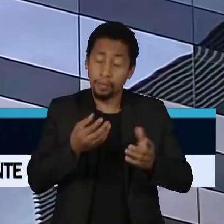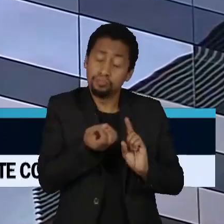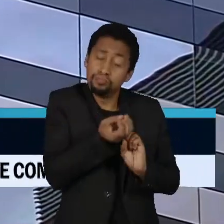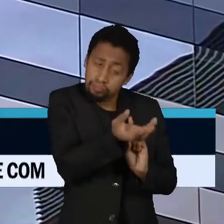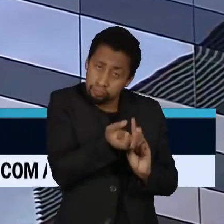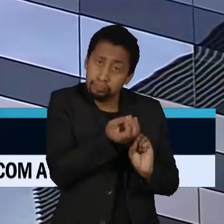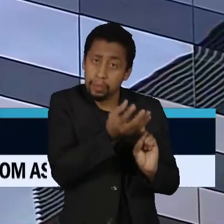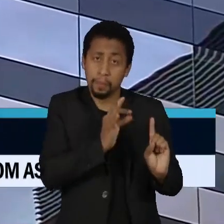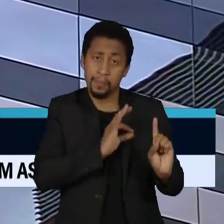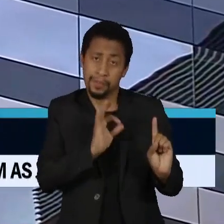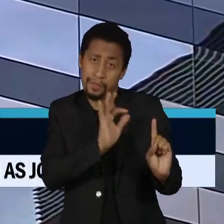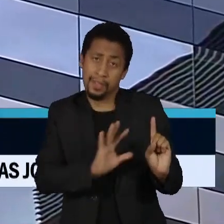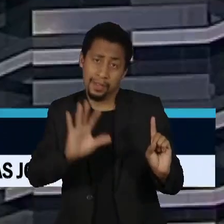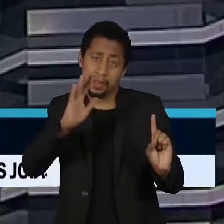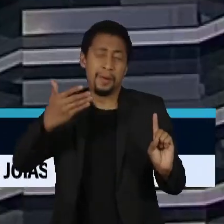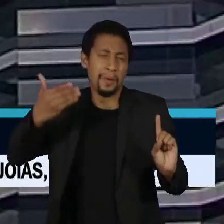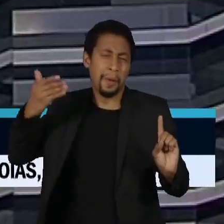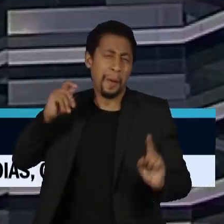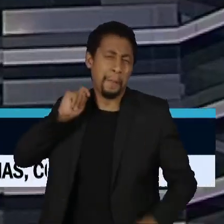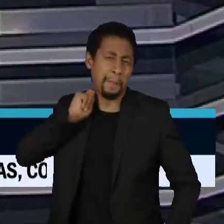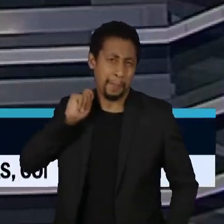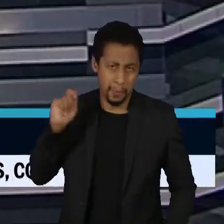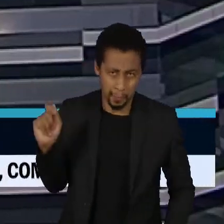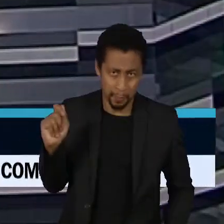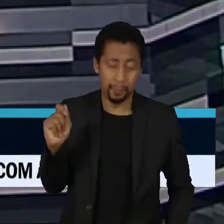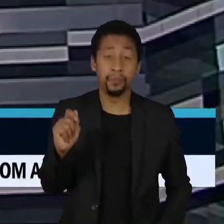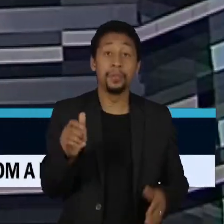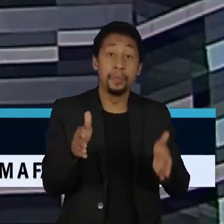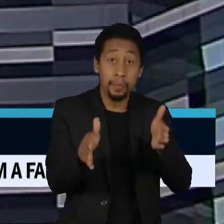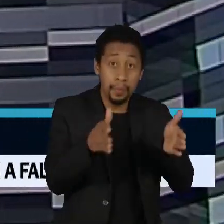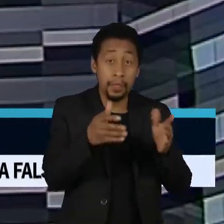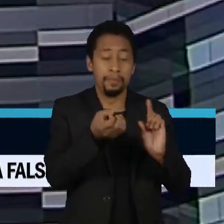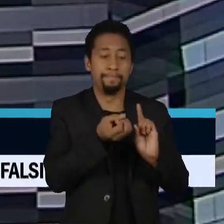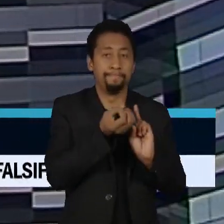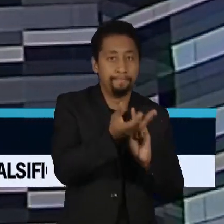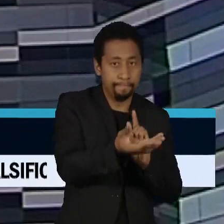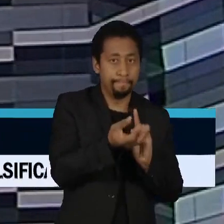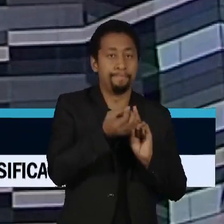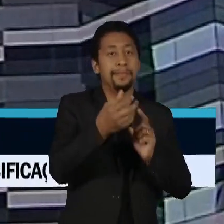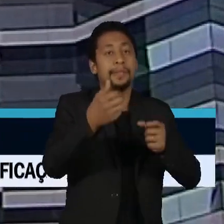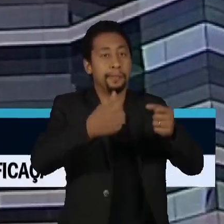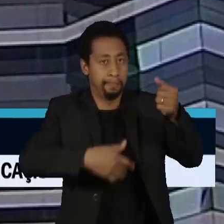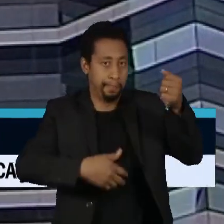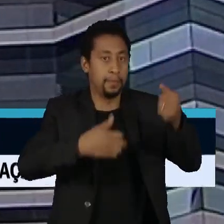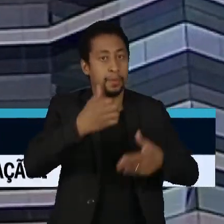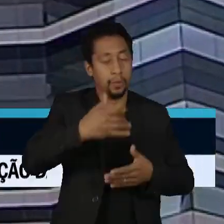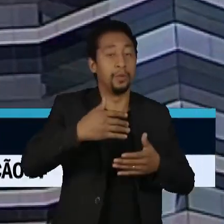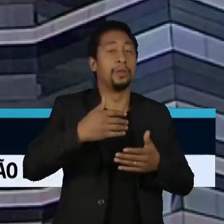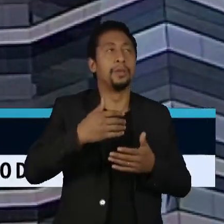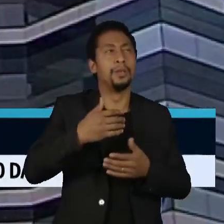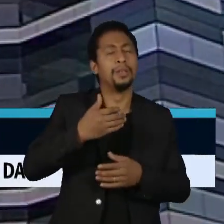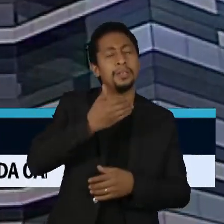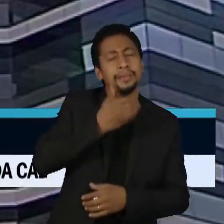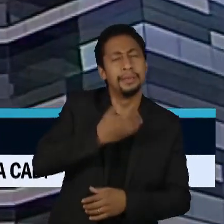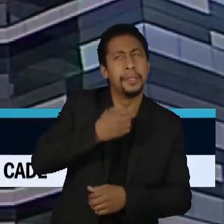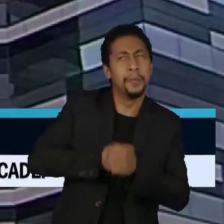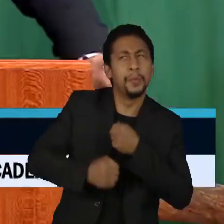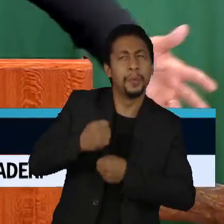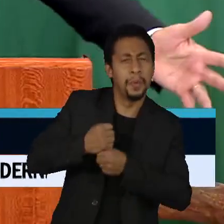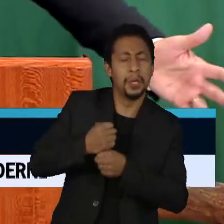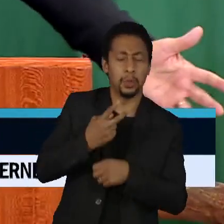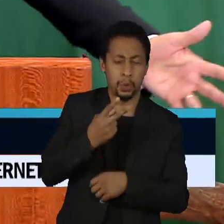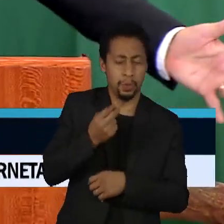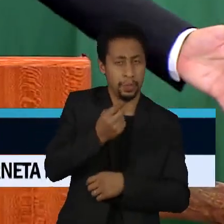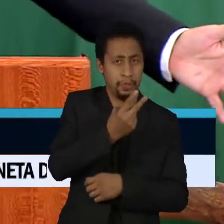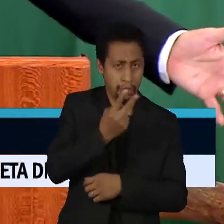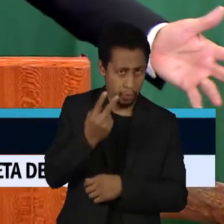depoimento à Polícia Federal em abril. Durante a oitiva, disse que, em dezembro do ano passado, participou de uma ligação